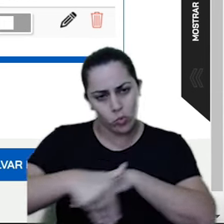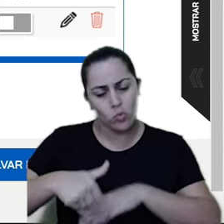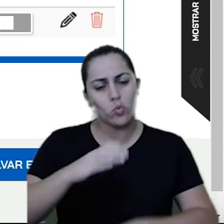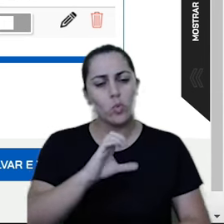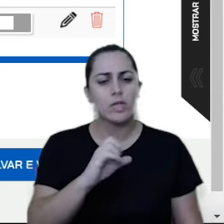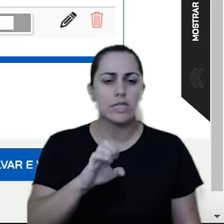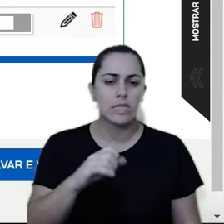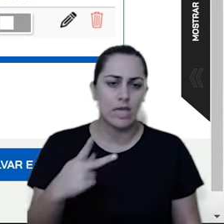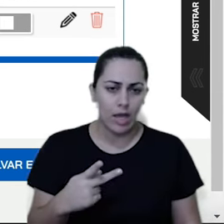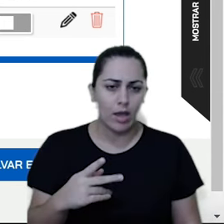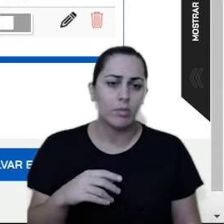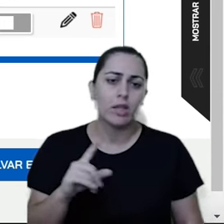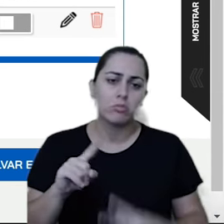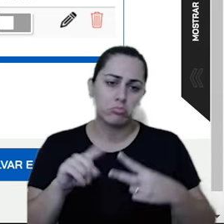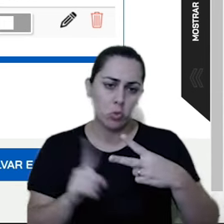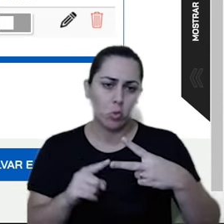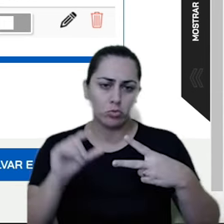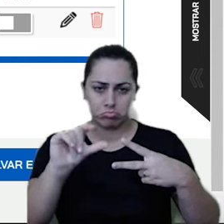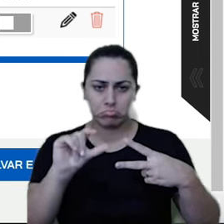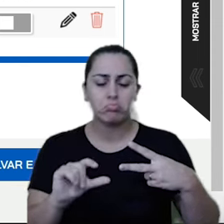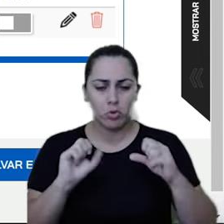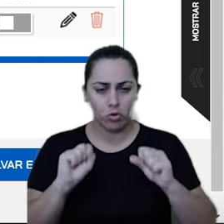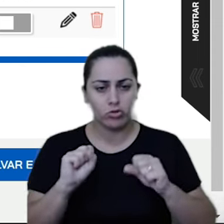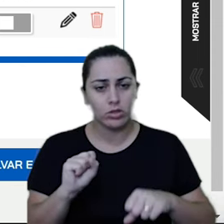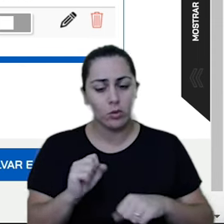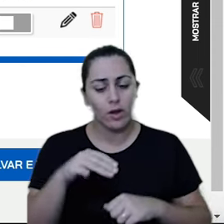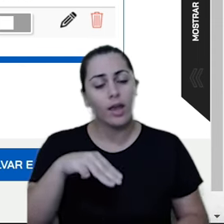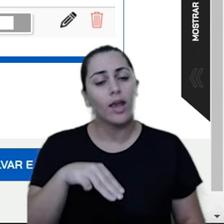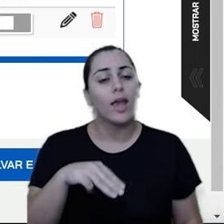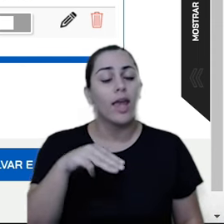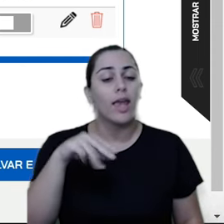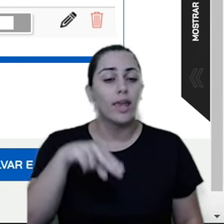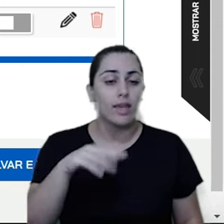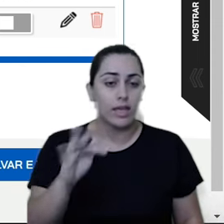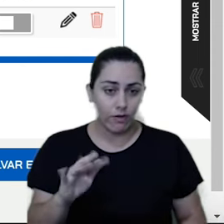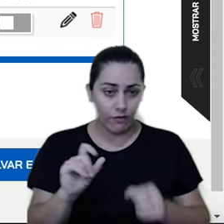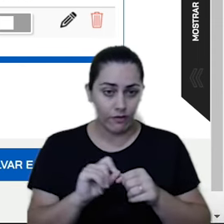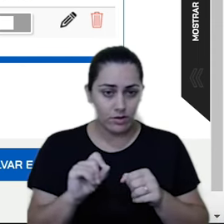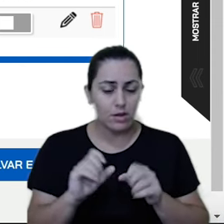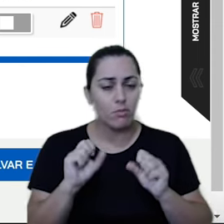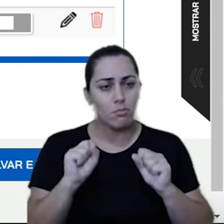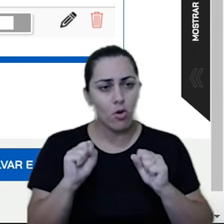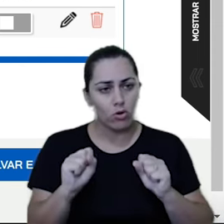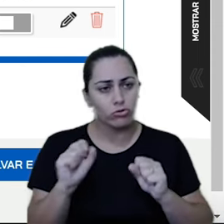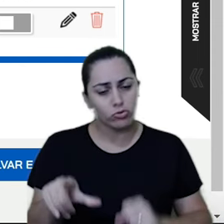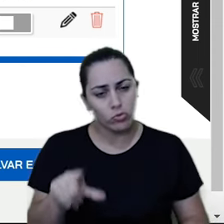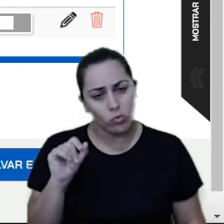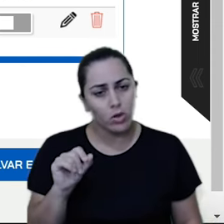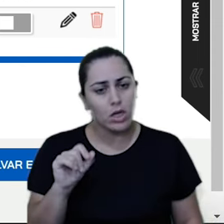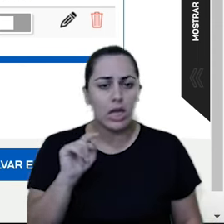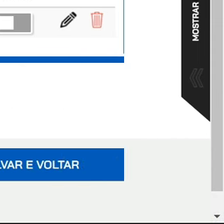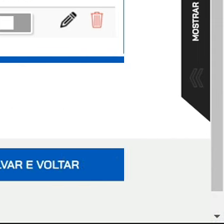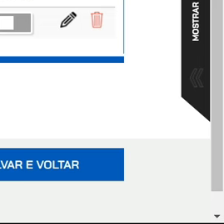outro CP clico em Ok ele vai ter dois endereços e aí na hora da emissão da nota fiscal eu vou ter a possibilidade de selecionar